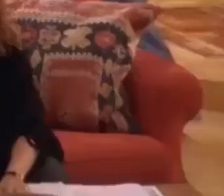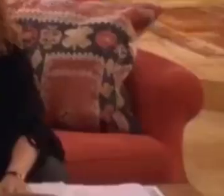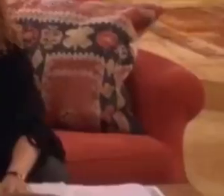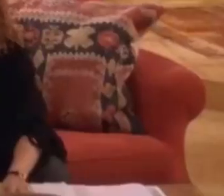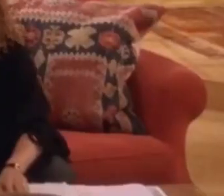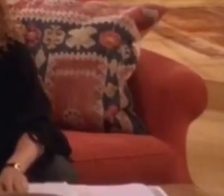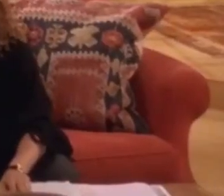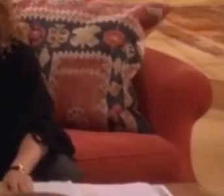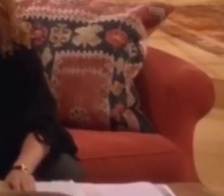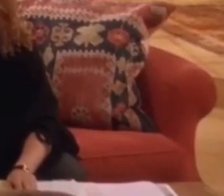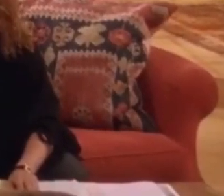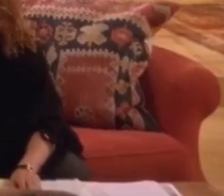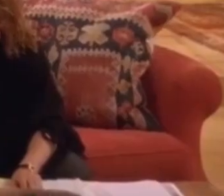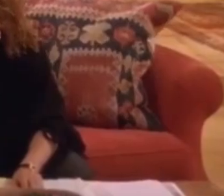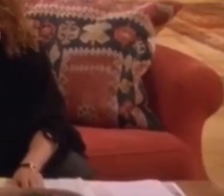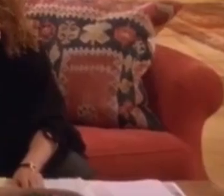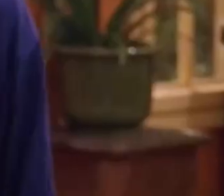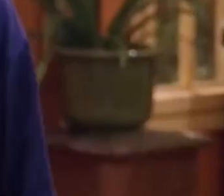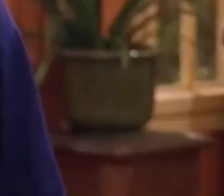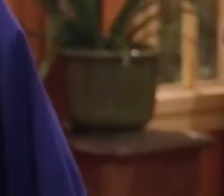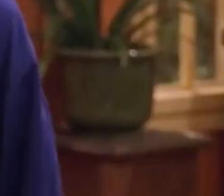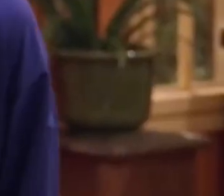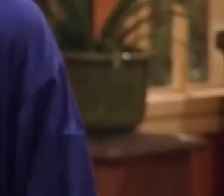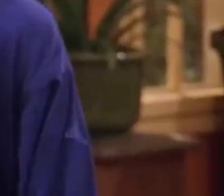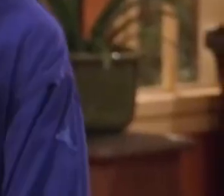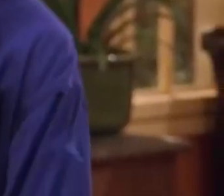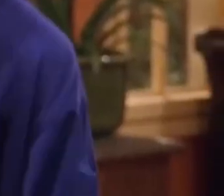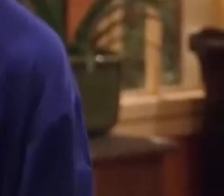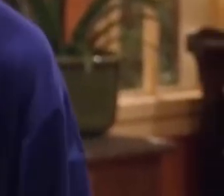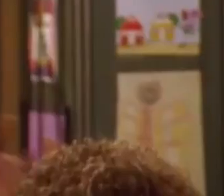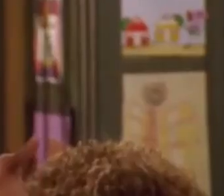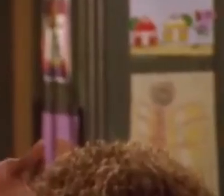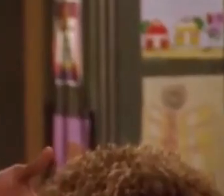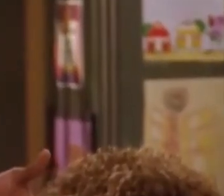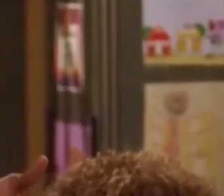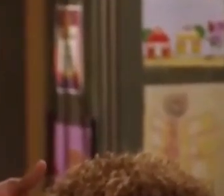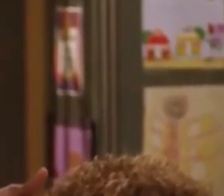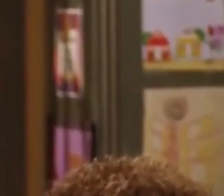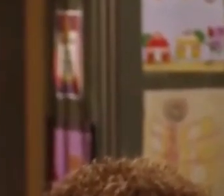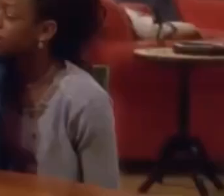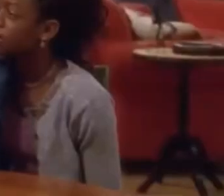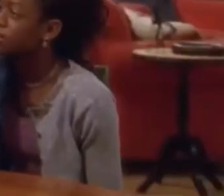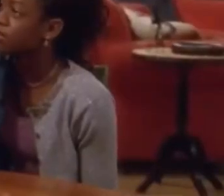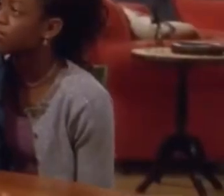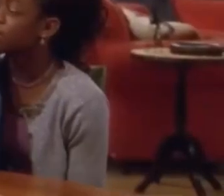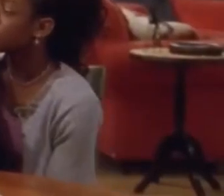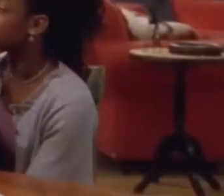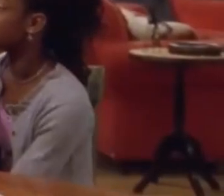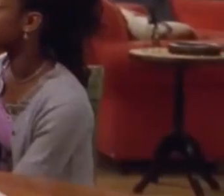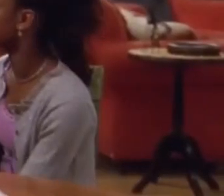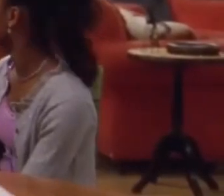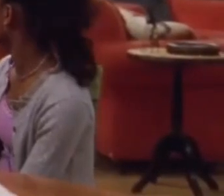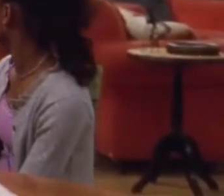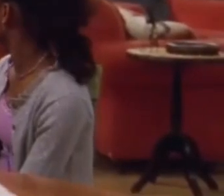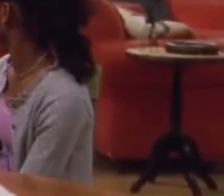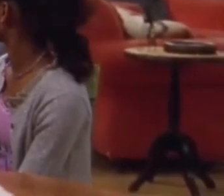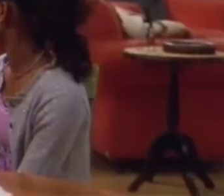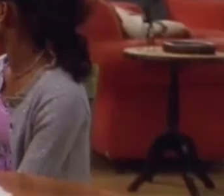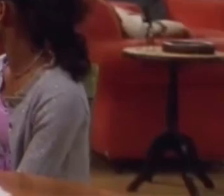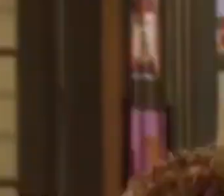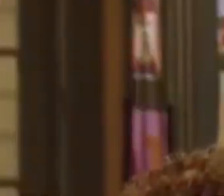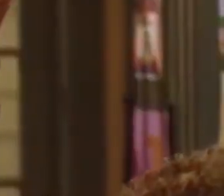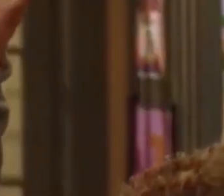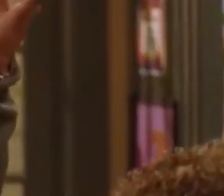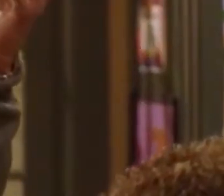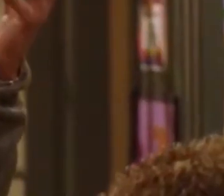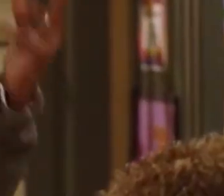família. Quantas vezes eu já disse para não mexer no meu estéreo? 652. Uma das séries de humor mais famosas da TV.